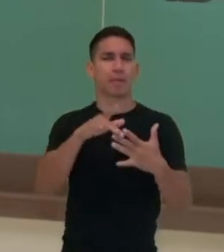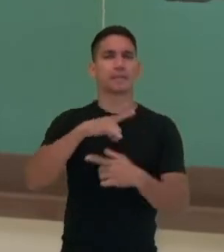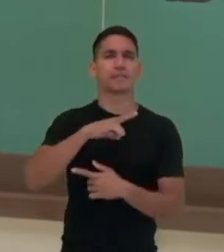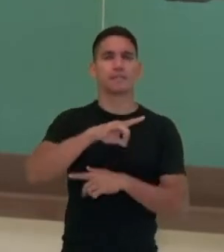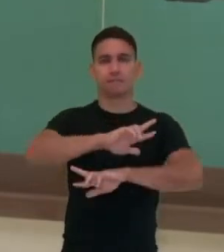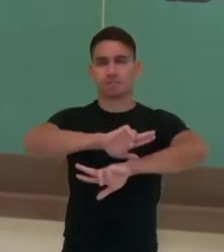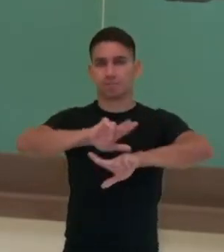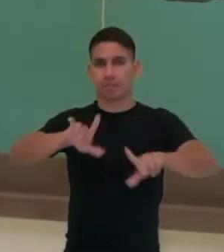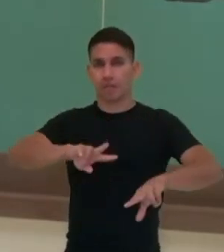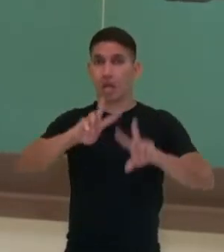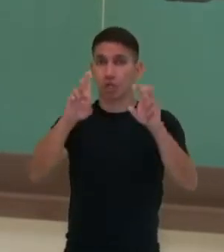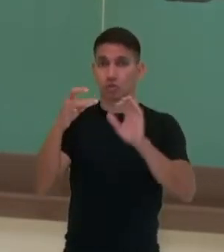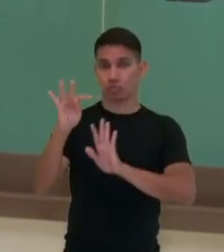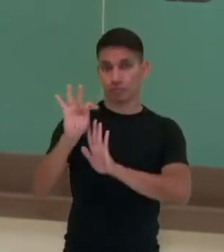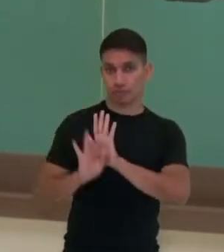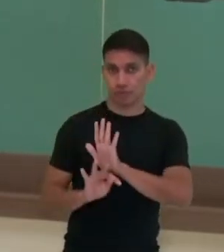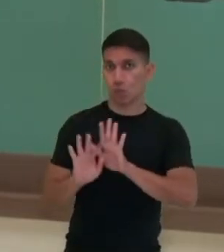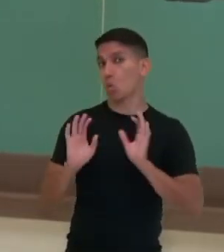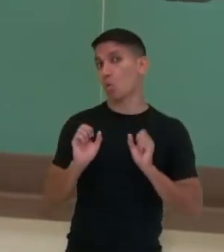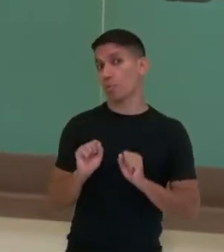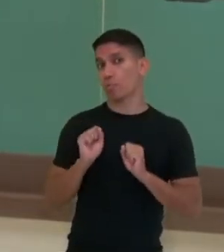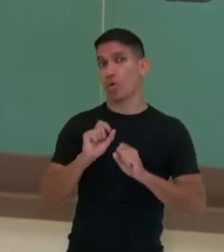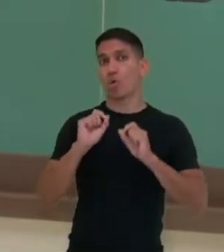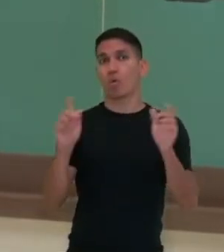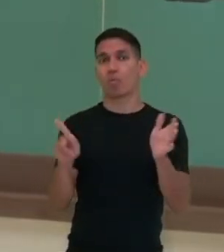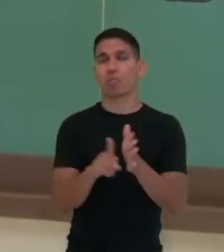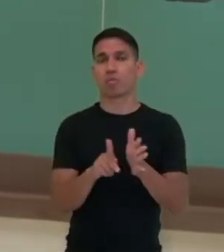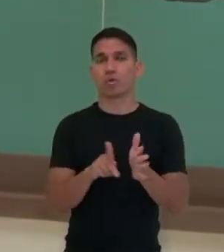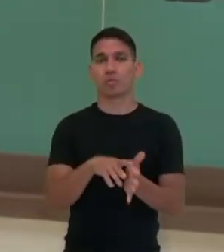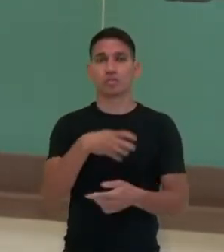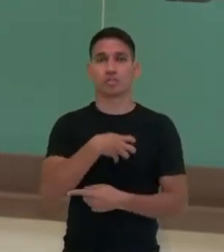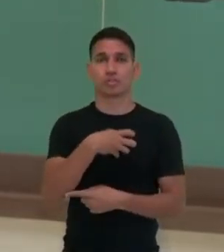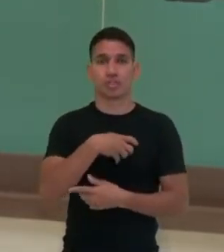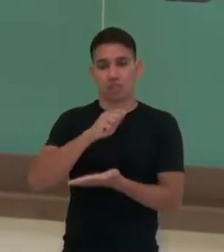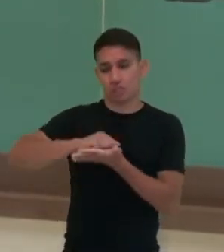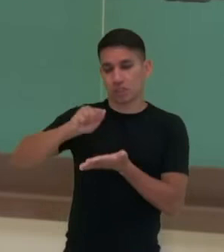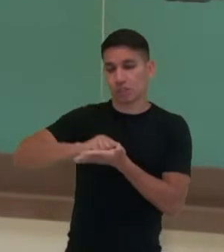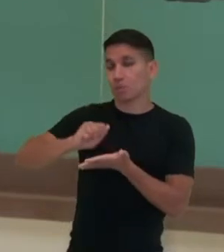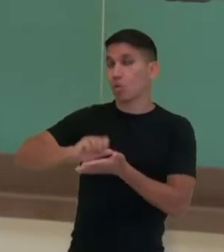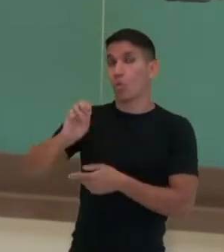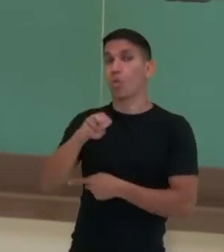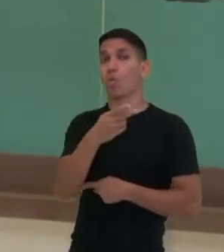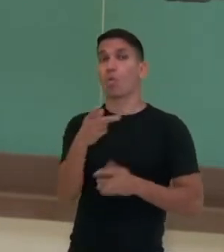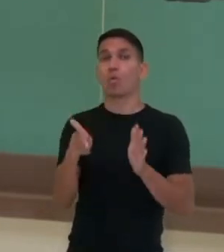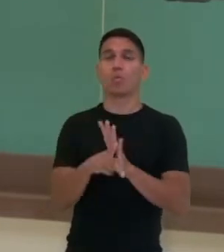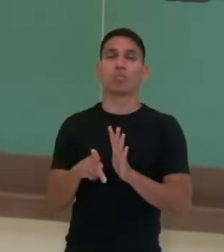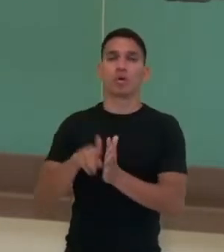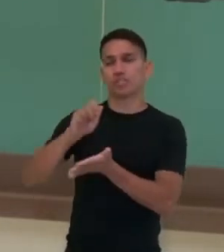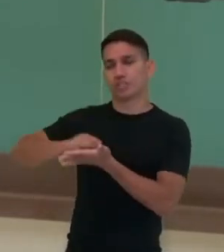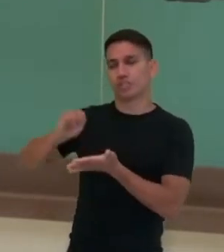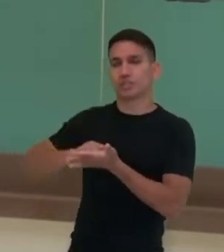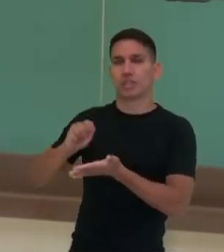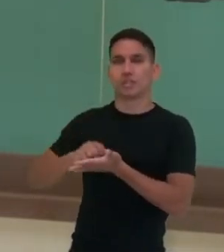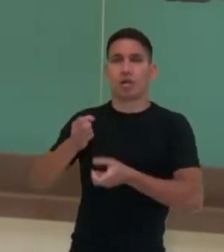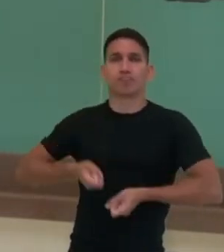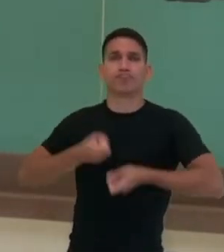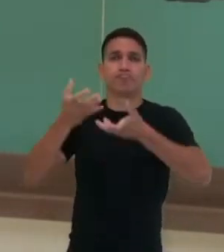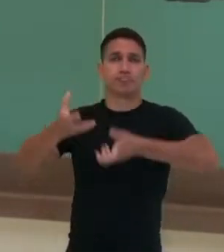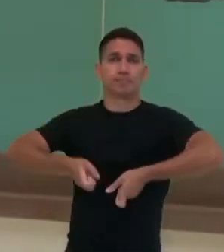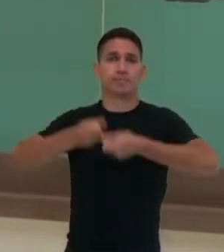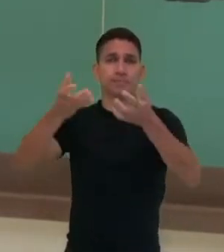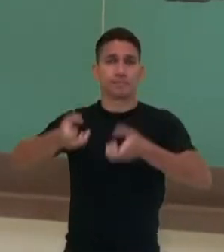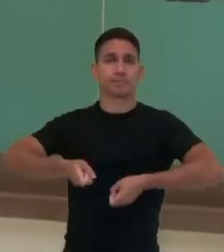aí com os textos, seja eles na forma escrita, seja ele na forma oral, né? Quando